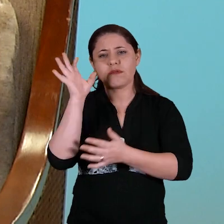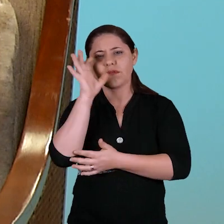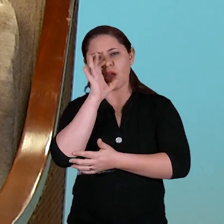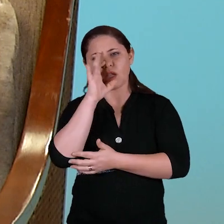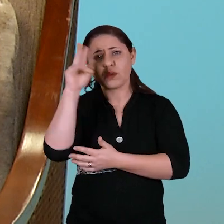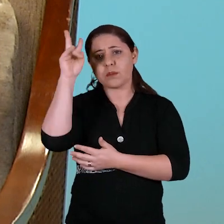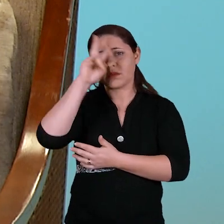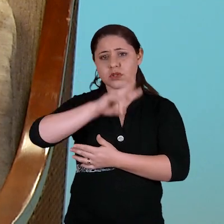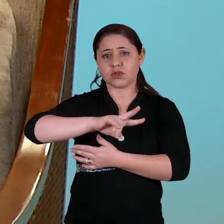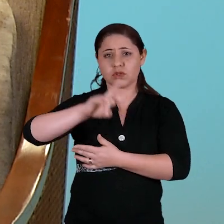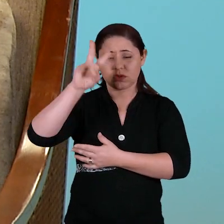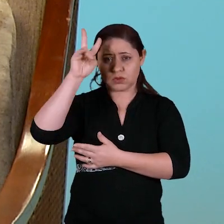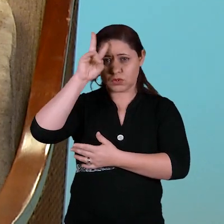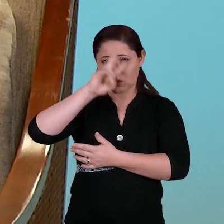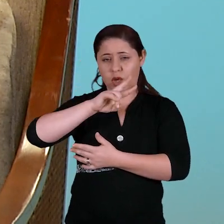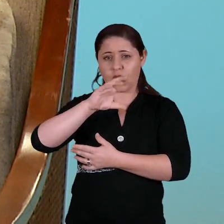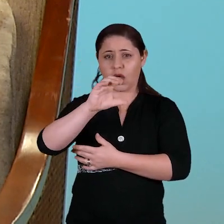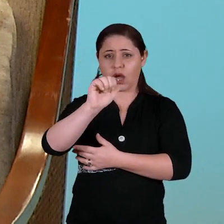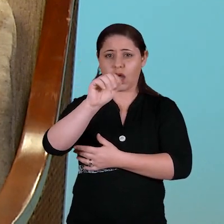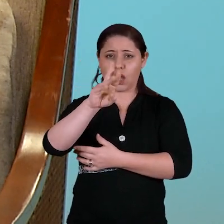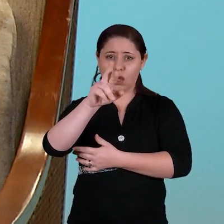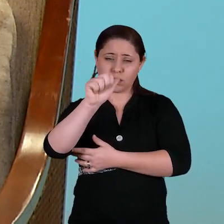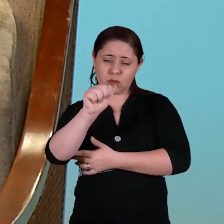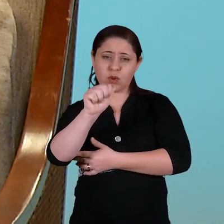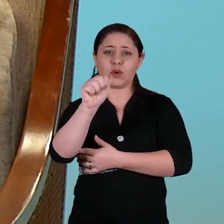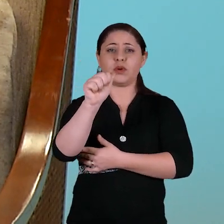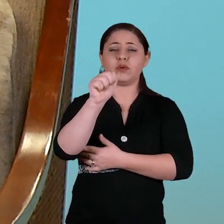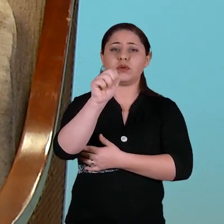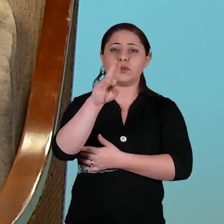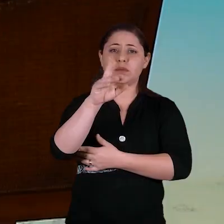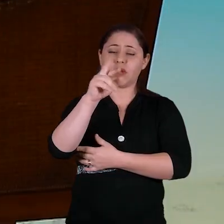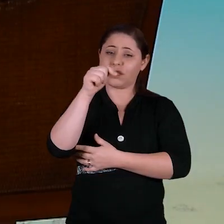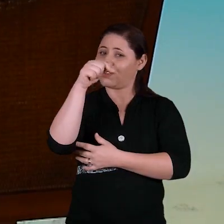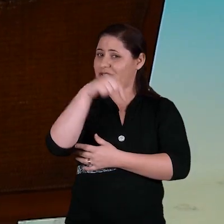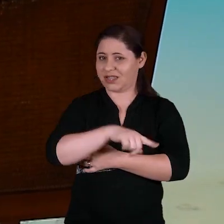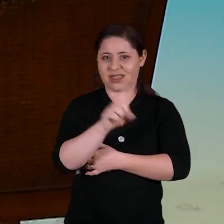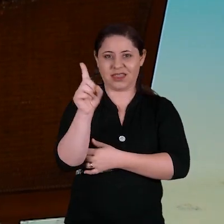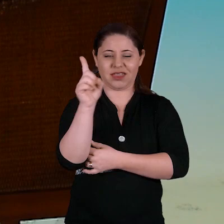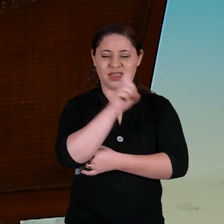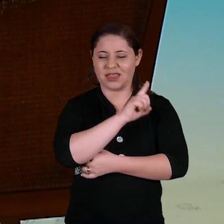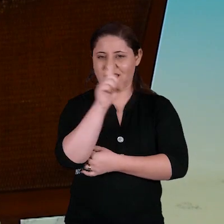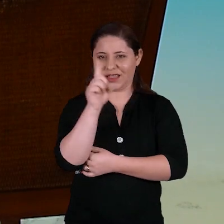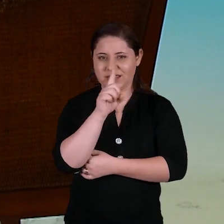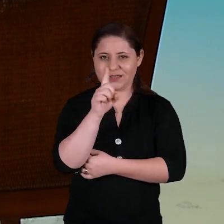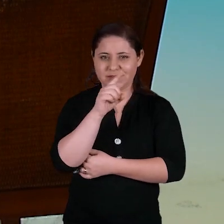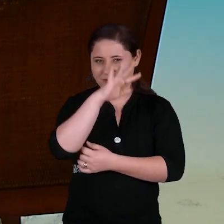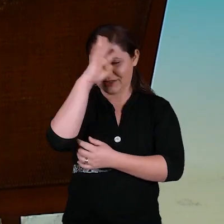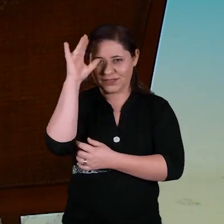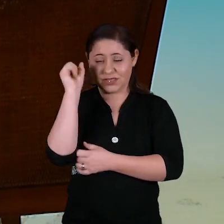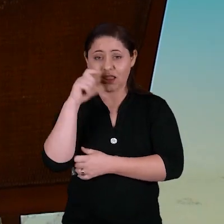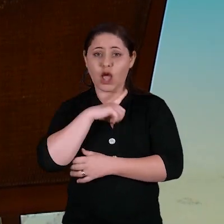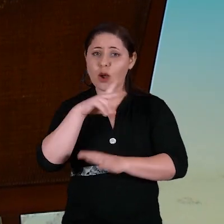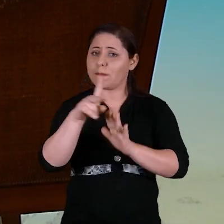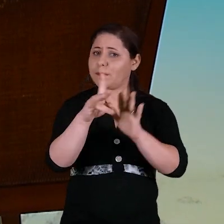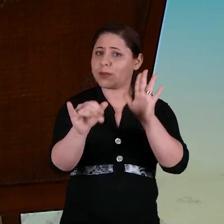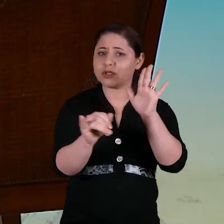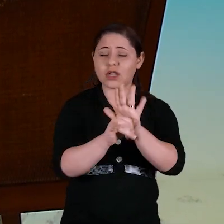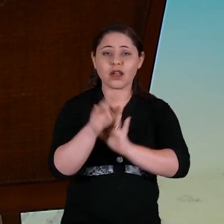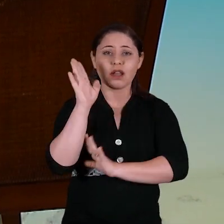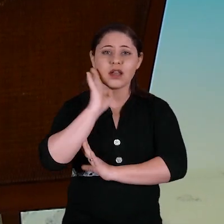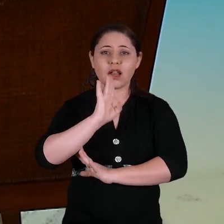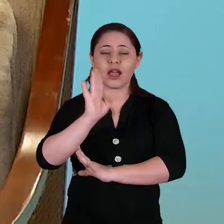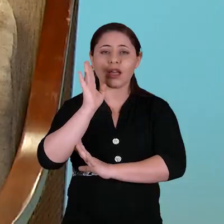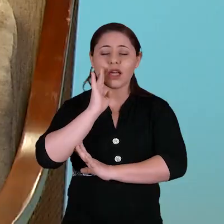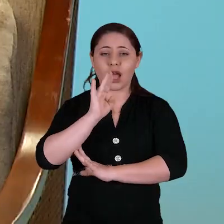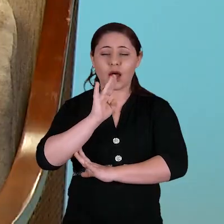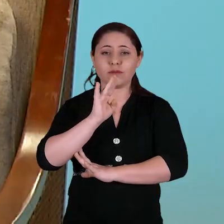uma história de que em Cabo Branco, João Pessoa, graças a Deus não é aqui em Mato Grosso do Sul, existe um projeto muito legal chamado